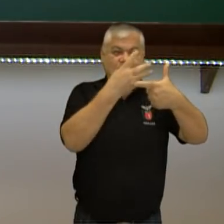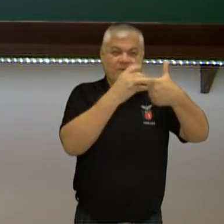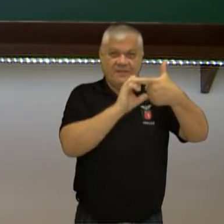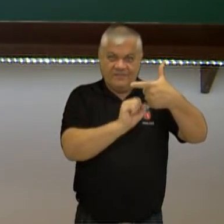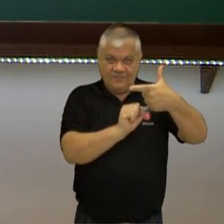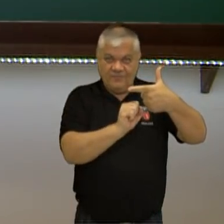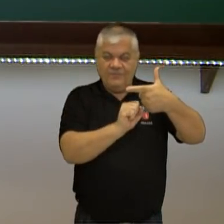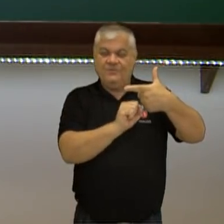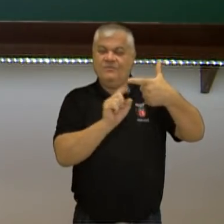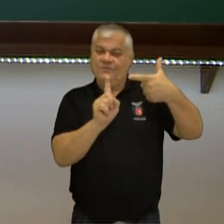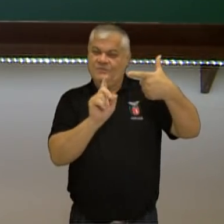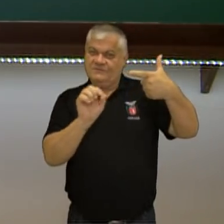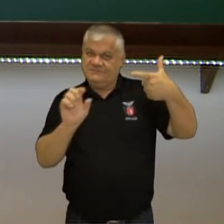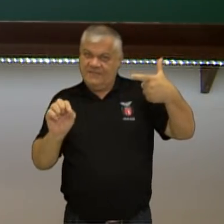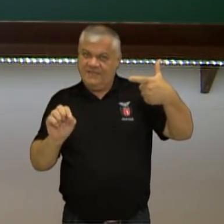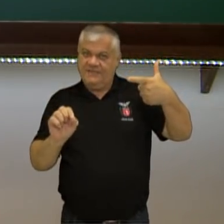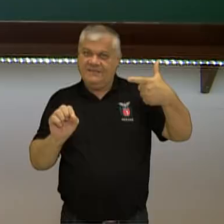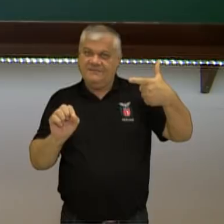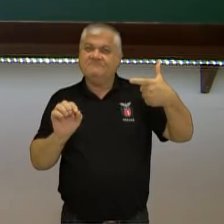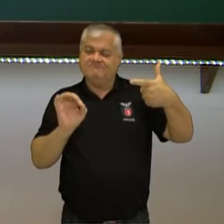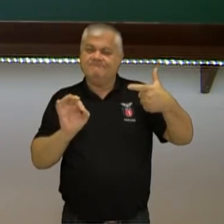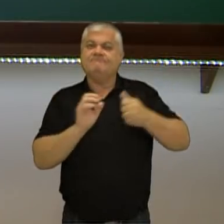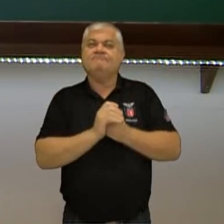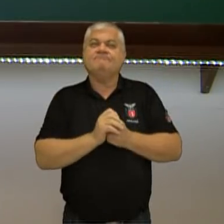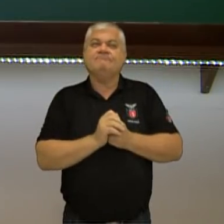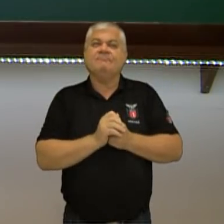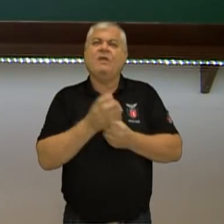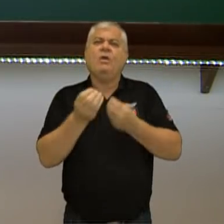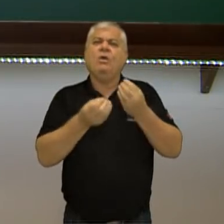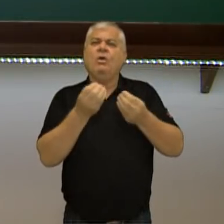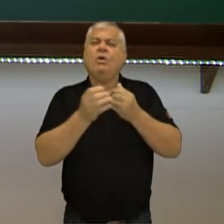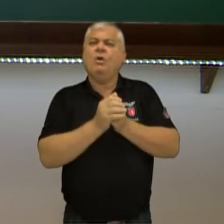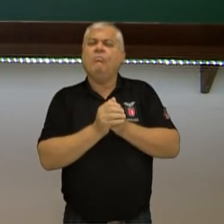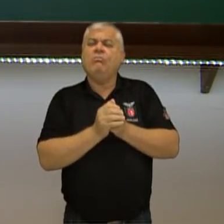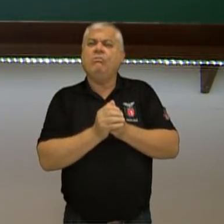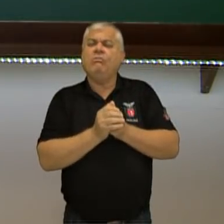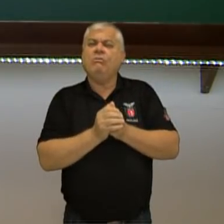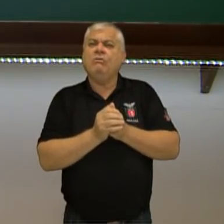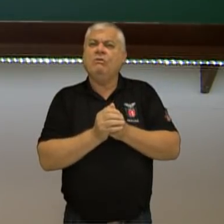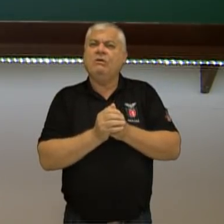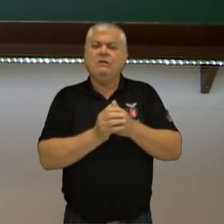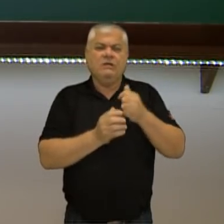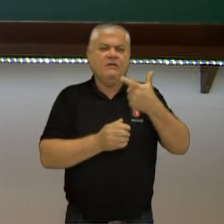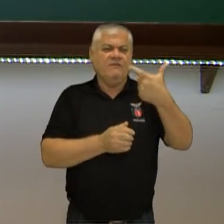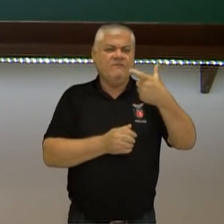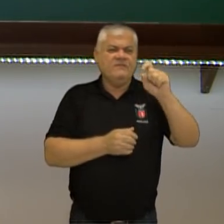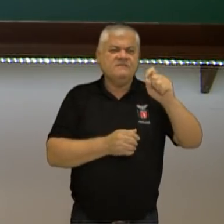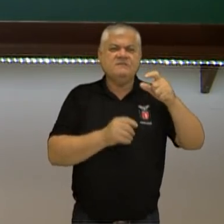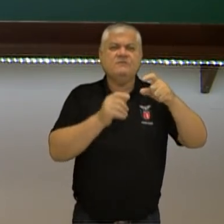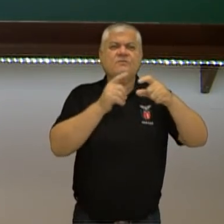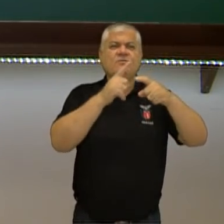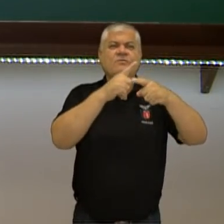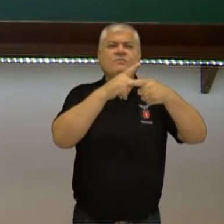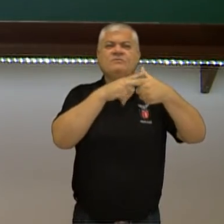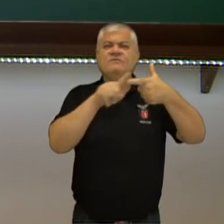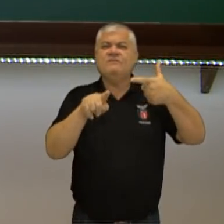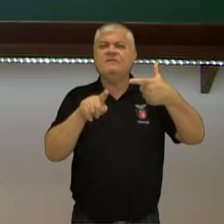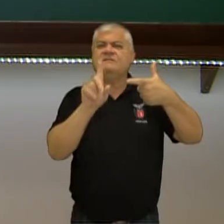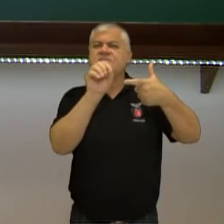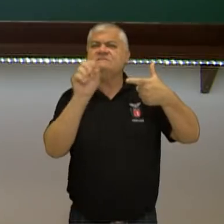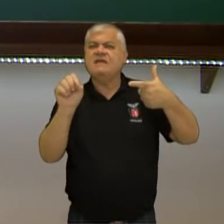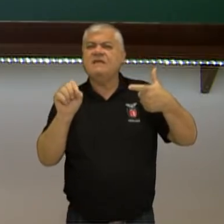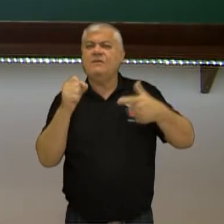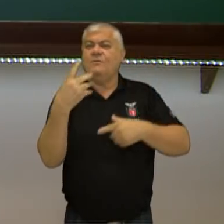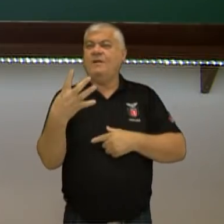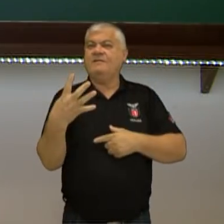100. Sempre dá para fazer isso? Em alguns casos, não. Porque nem todos os números você consegue achar um valor para multiplicar e chegar no